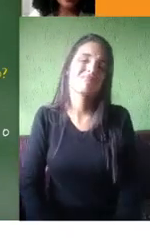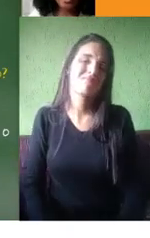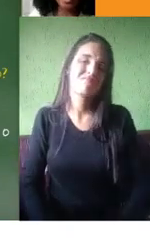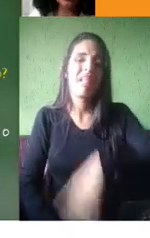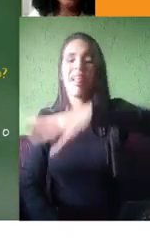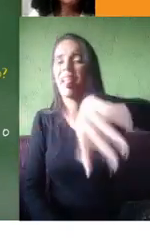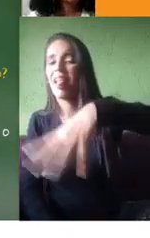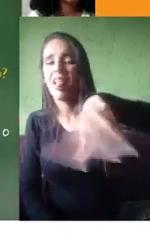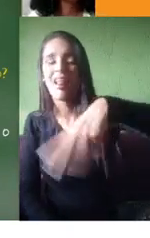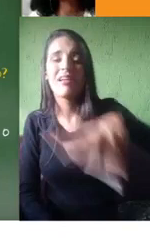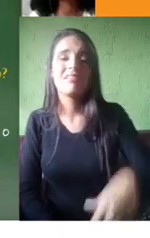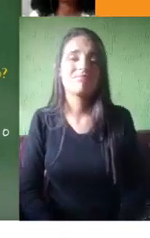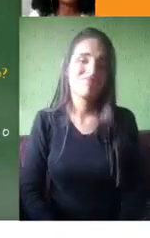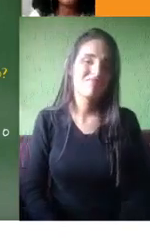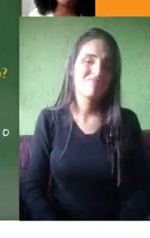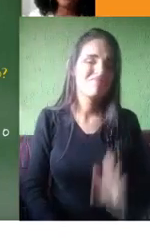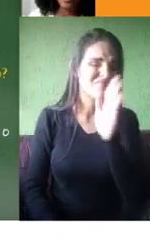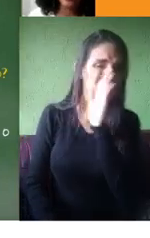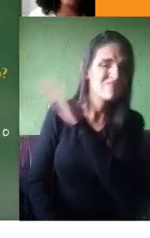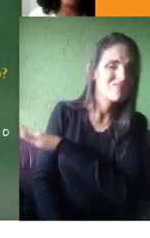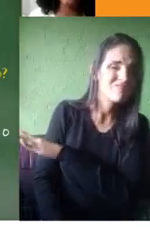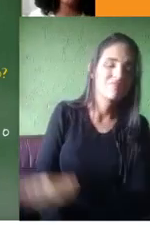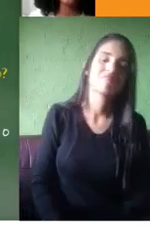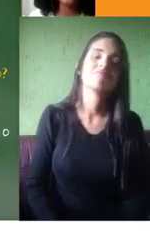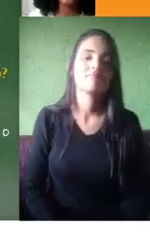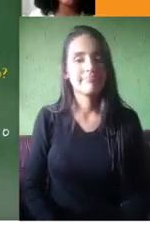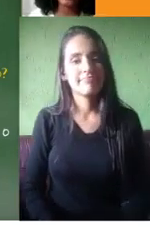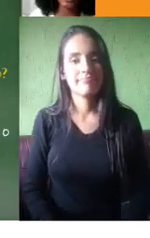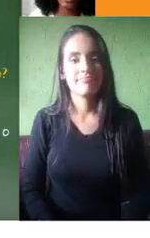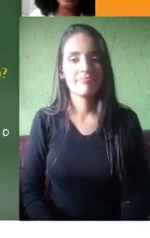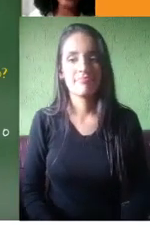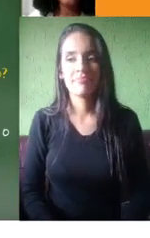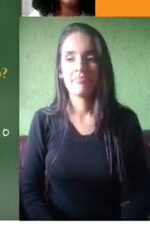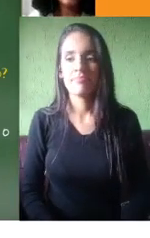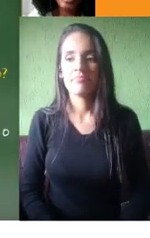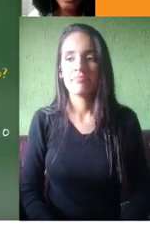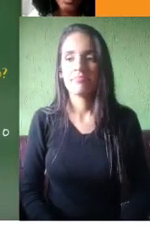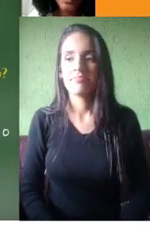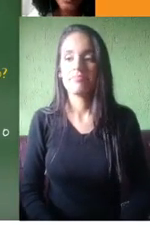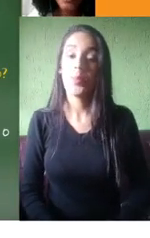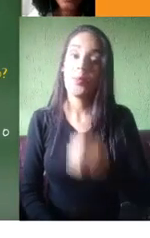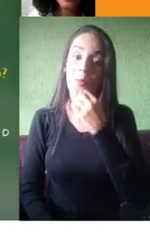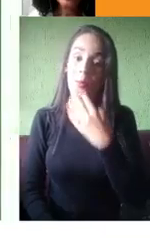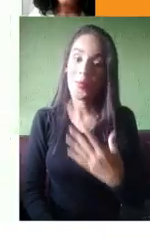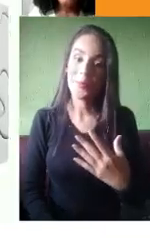muito abrangentes. Então isso aqui a gente deve evitar ao construir um título para nossa redação.